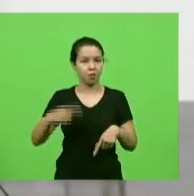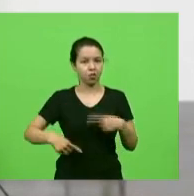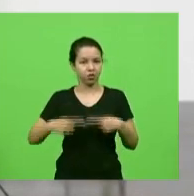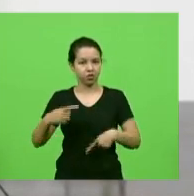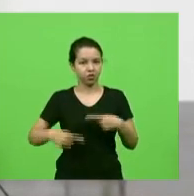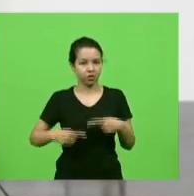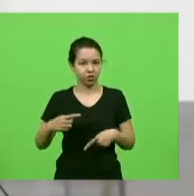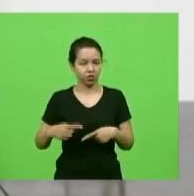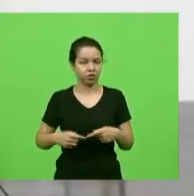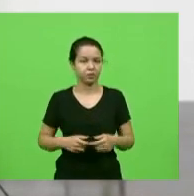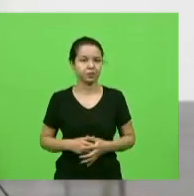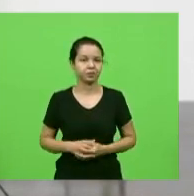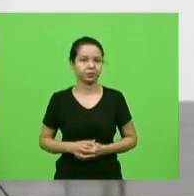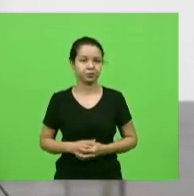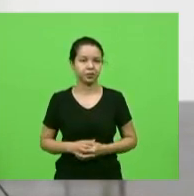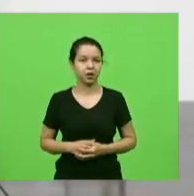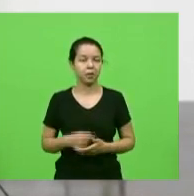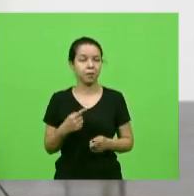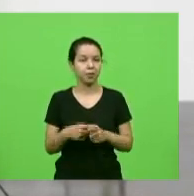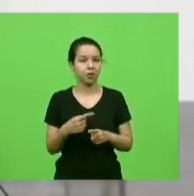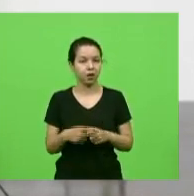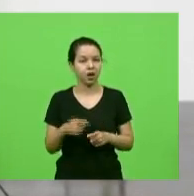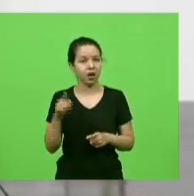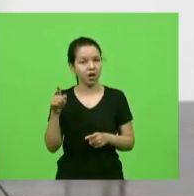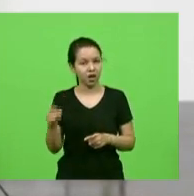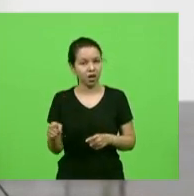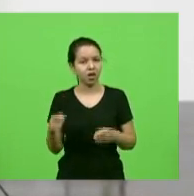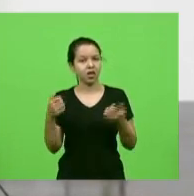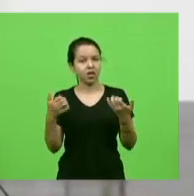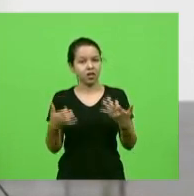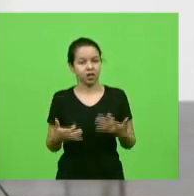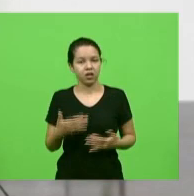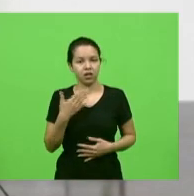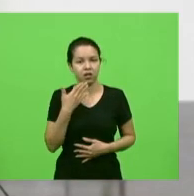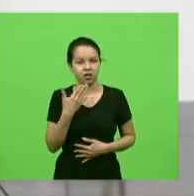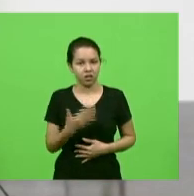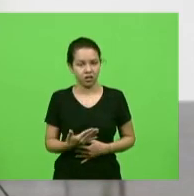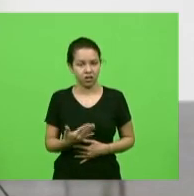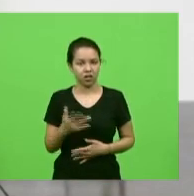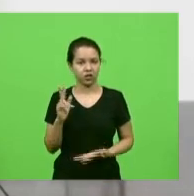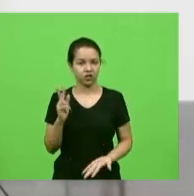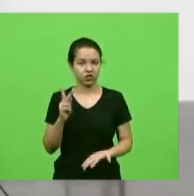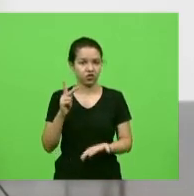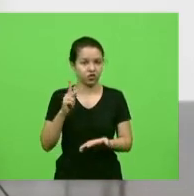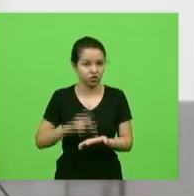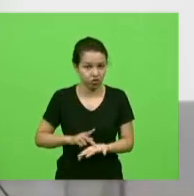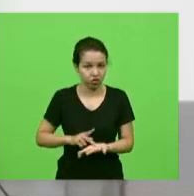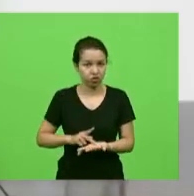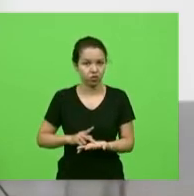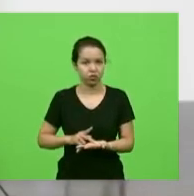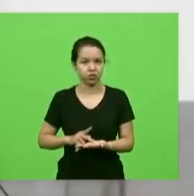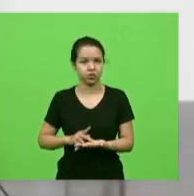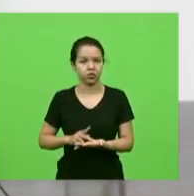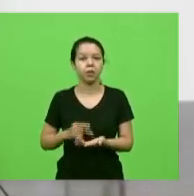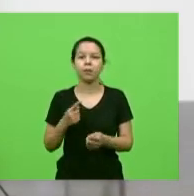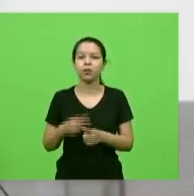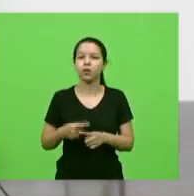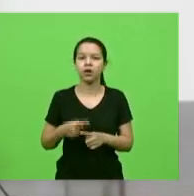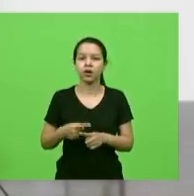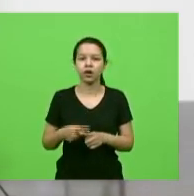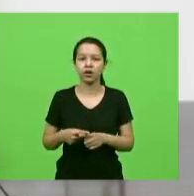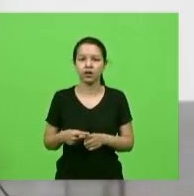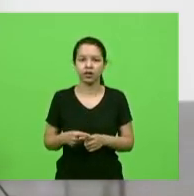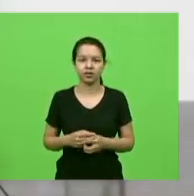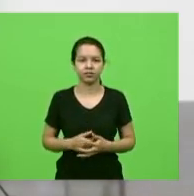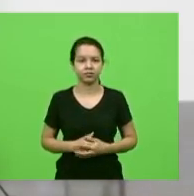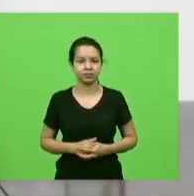requerentes ou pelo requerente seriam mais legítimos? É o que eu pergunto. Fica